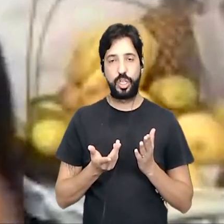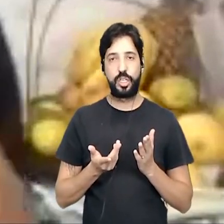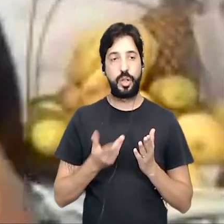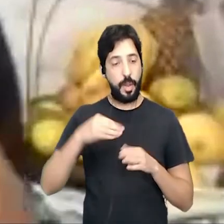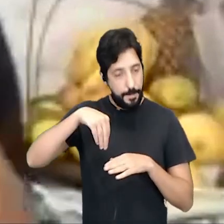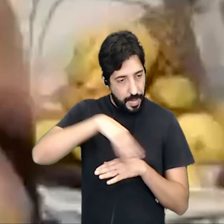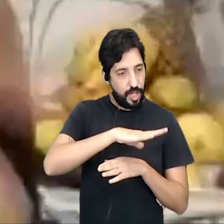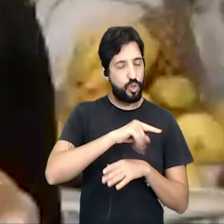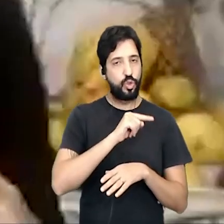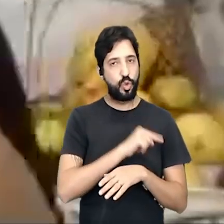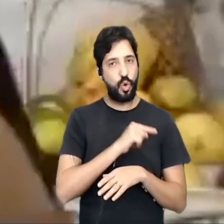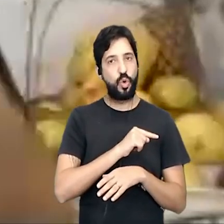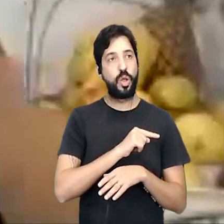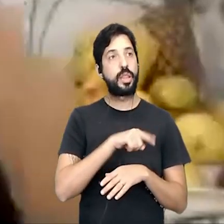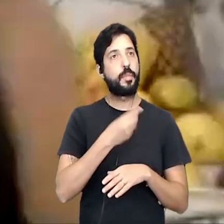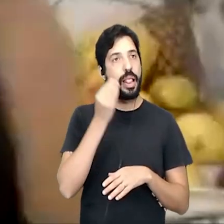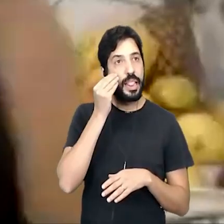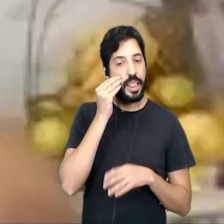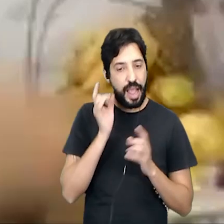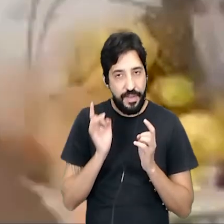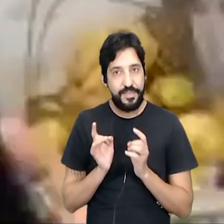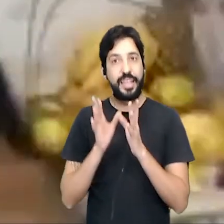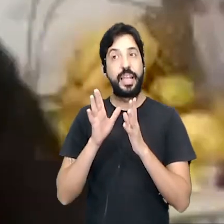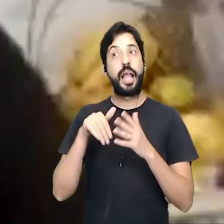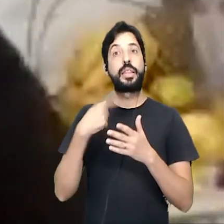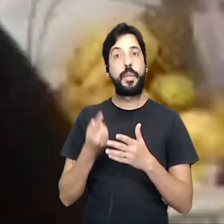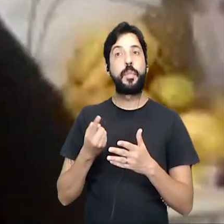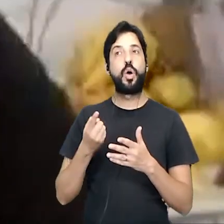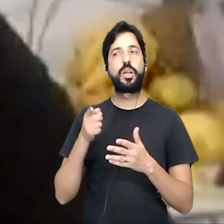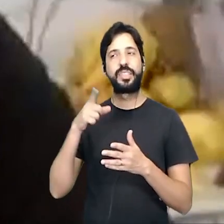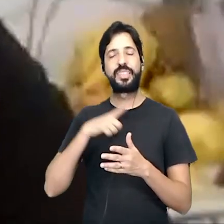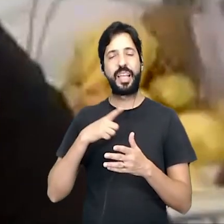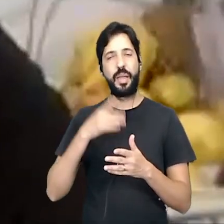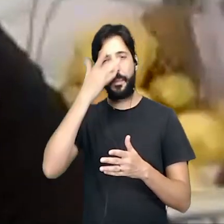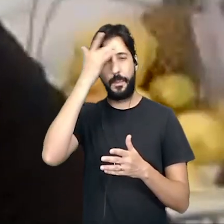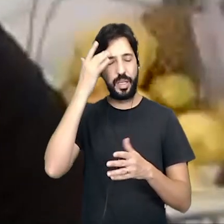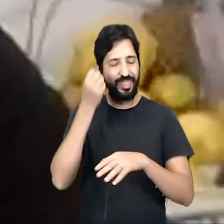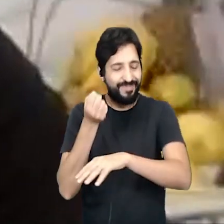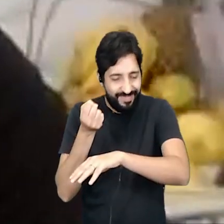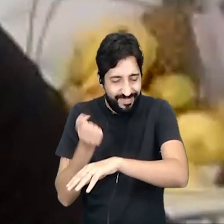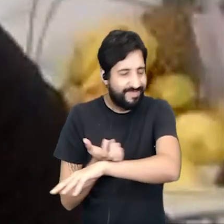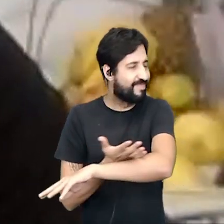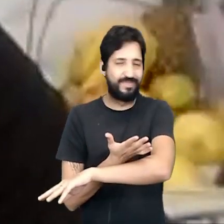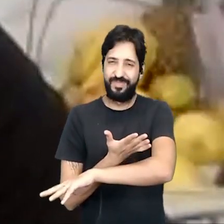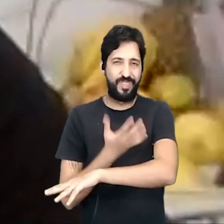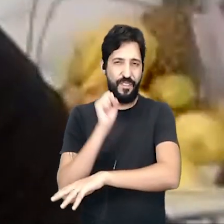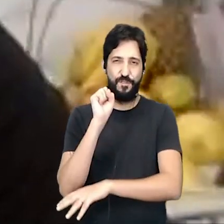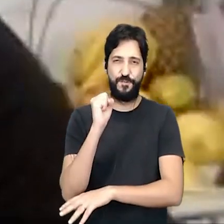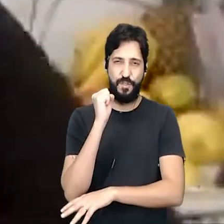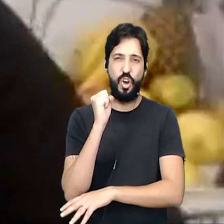projeto, mandando para o Ailton, depois a tentativa de vender, até chegar nesse cara que tem uma sensibilidade